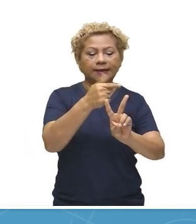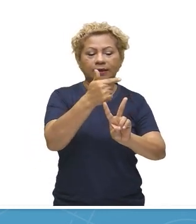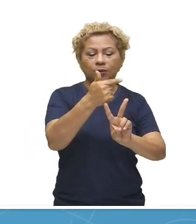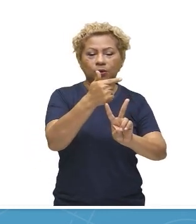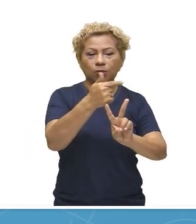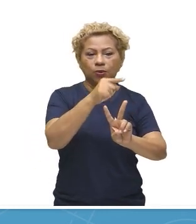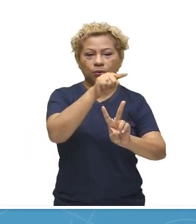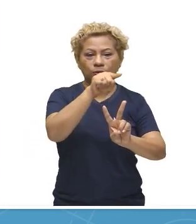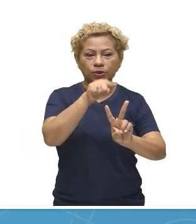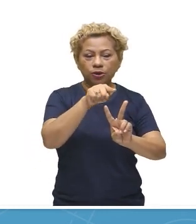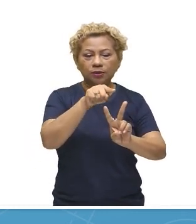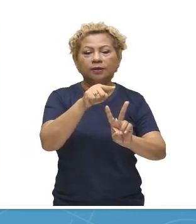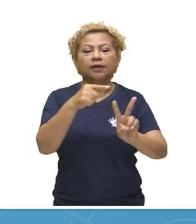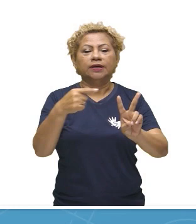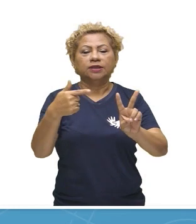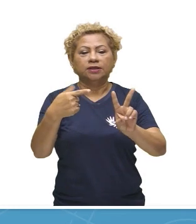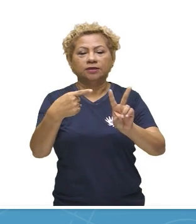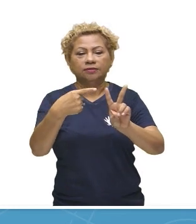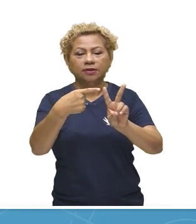o radical,